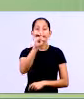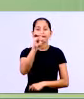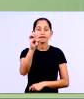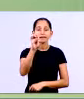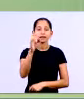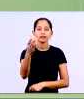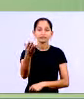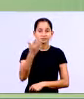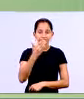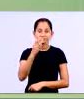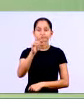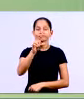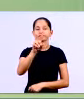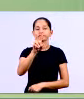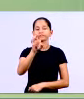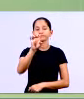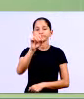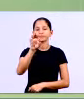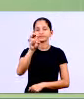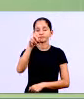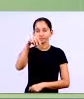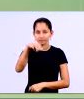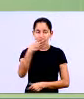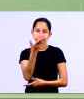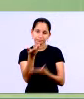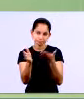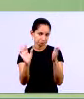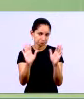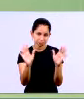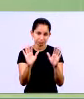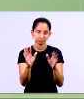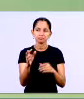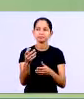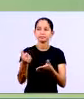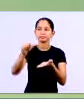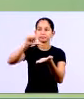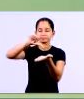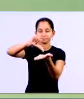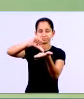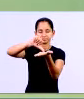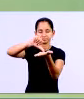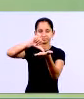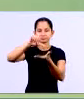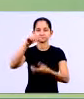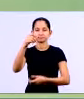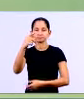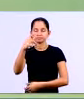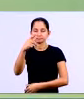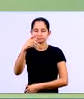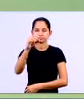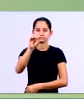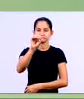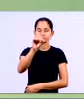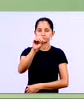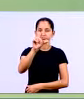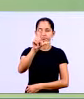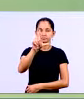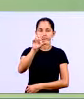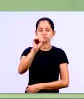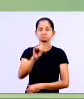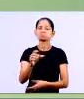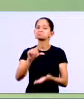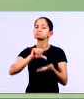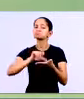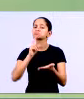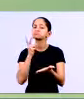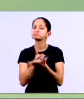Vogais iguais, vogais então, dobradas, perdeu o acento. Polo, professora Tayane. Esse é um dos casos do acento diferencial,